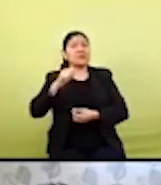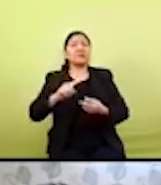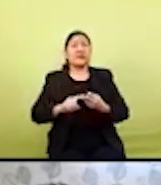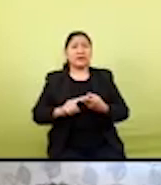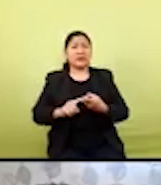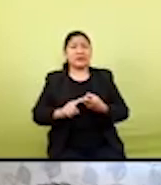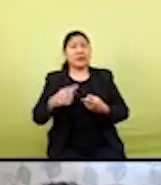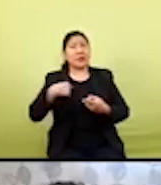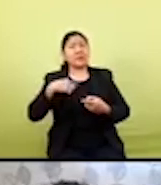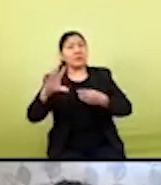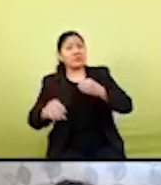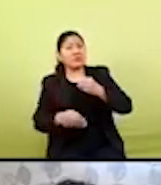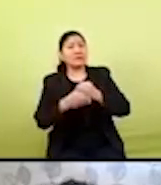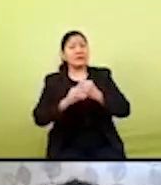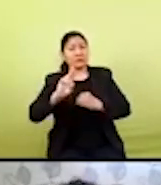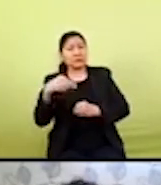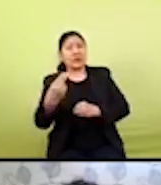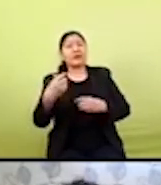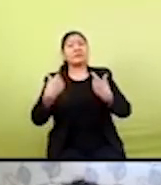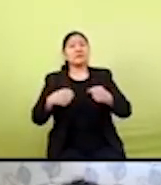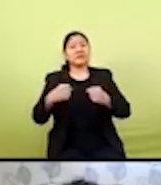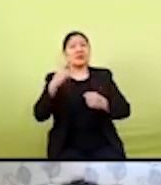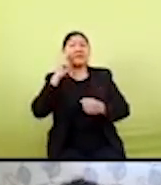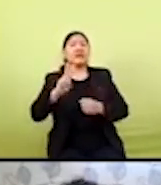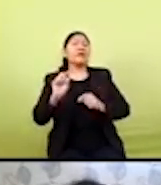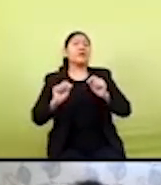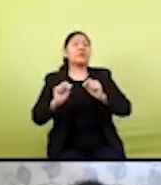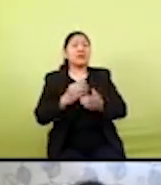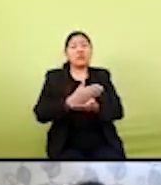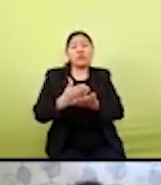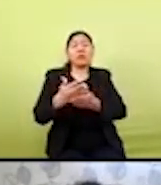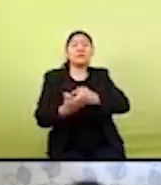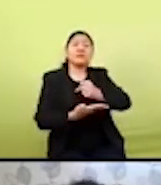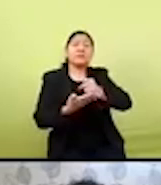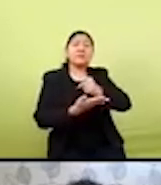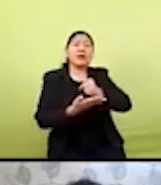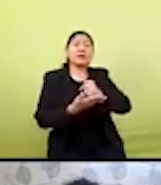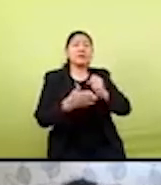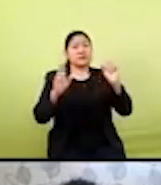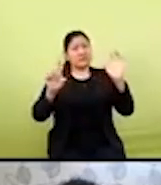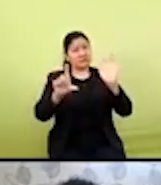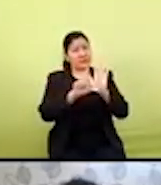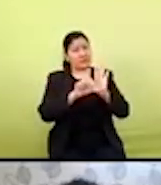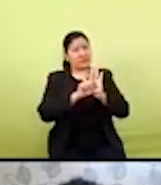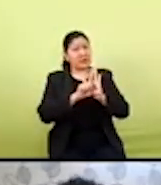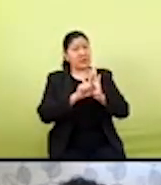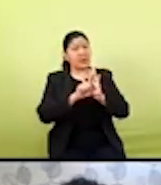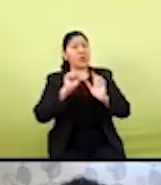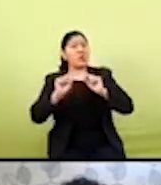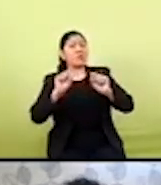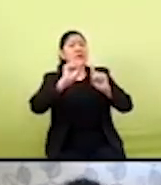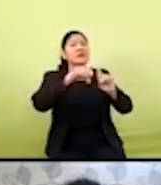acrescento que nós precisamos compreender as bases, né, por que numa sociedade como hoje, com